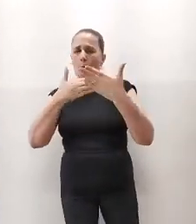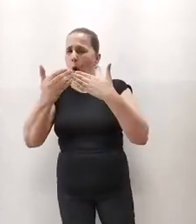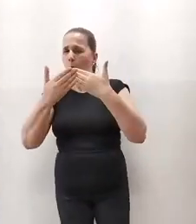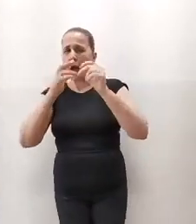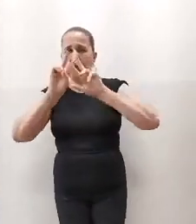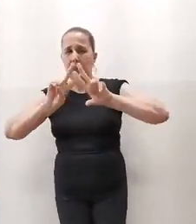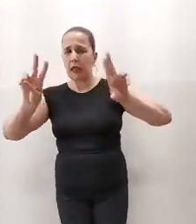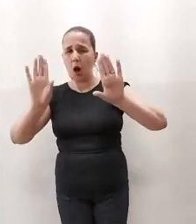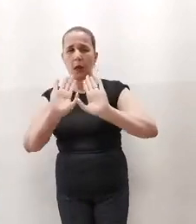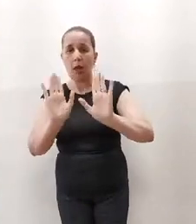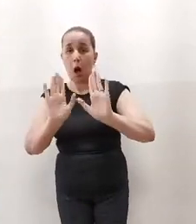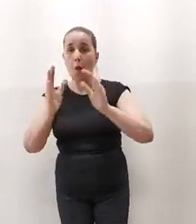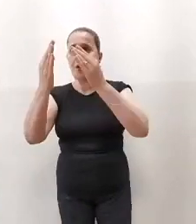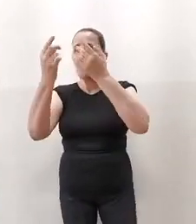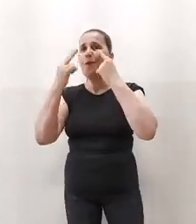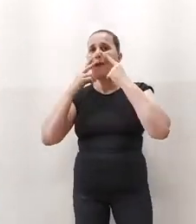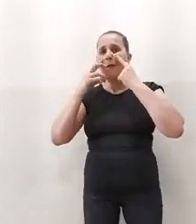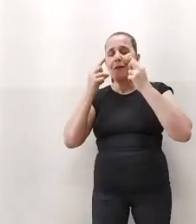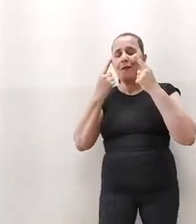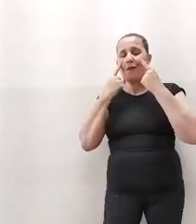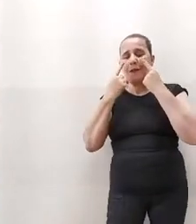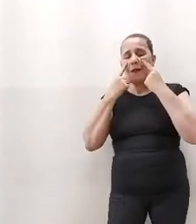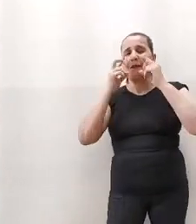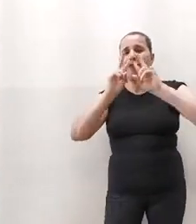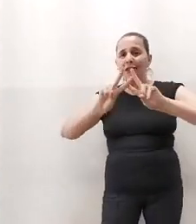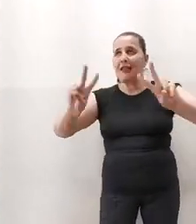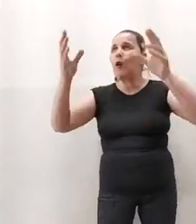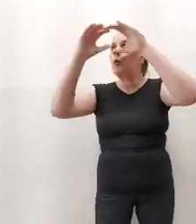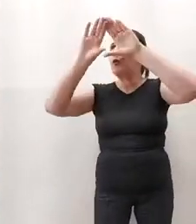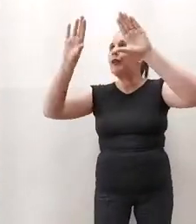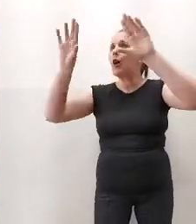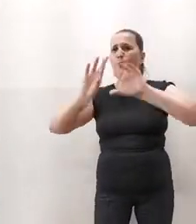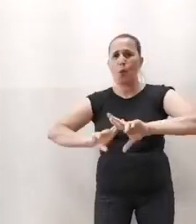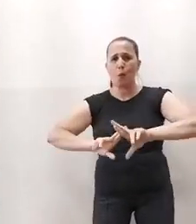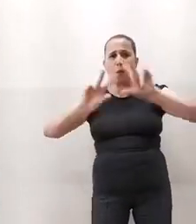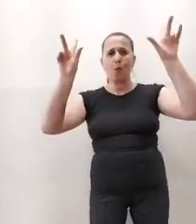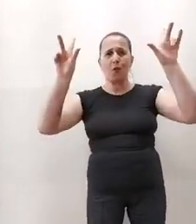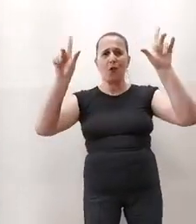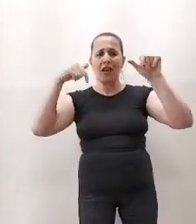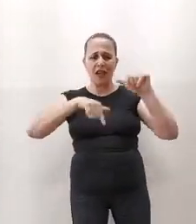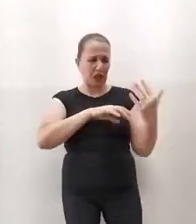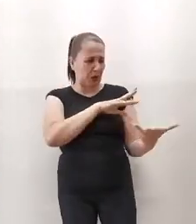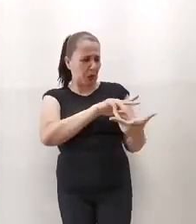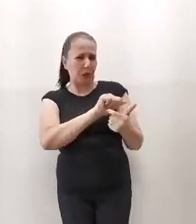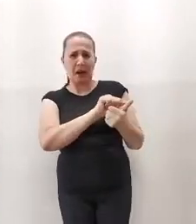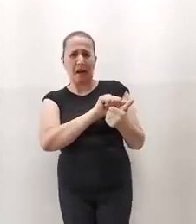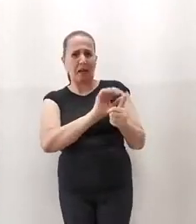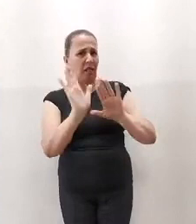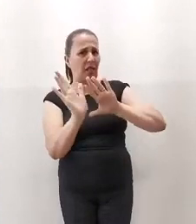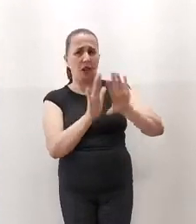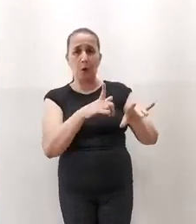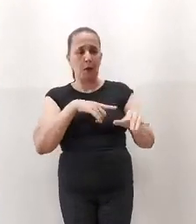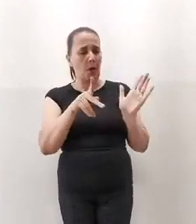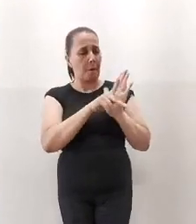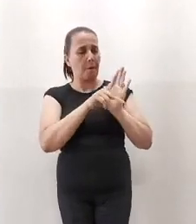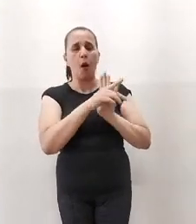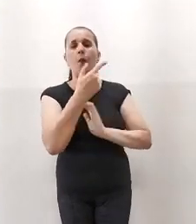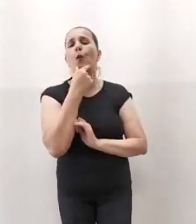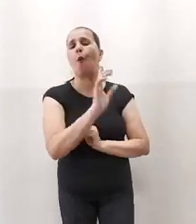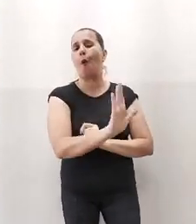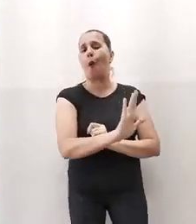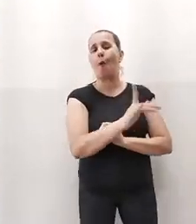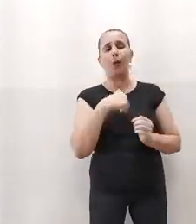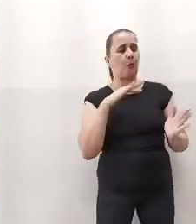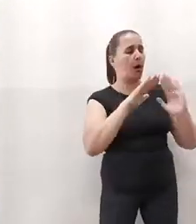a visão celestial, completamente diferente de uma visão terrena. Ela não vem do homem, ela não vem